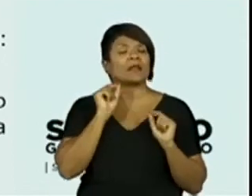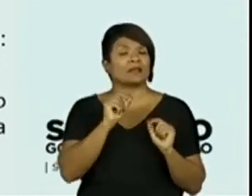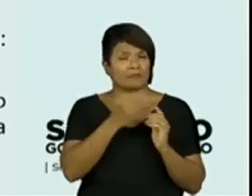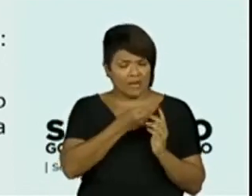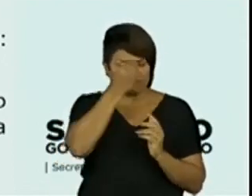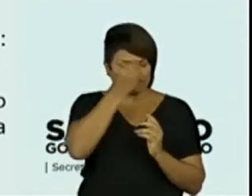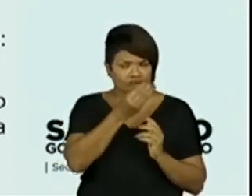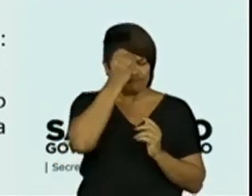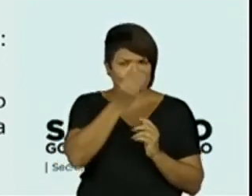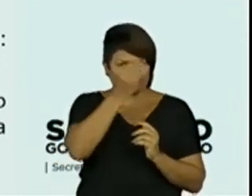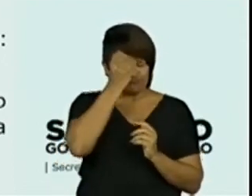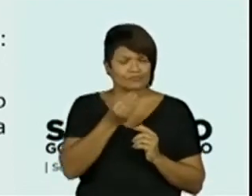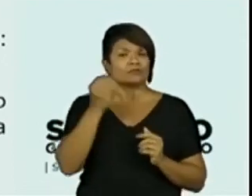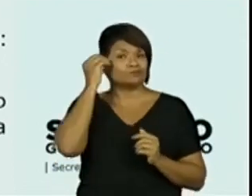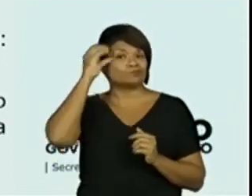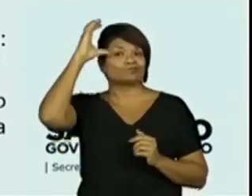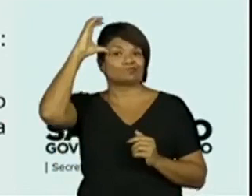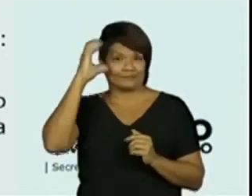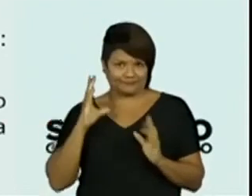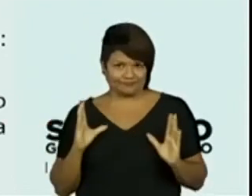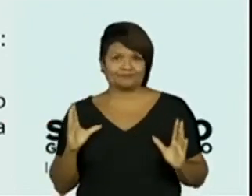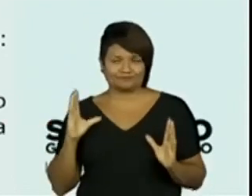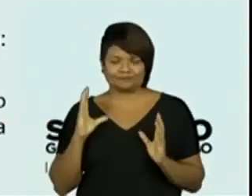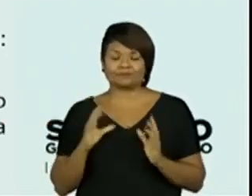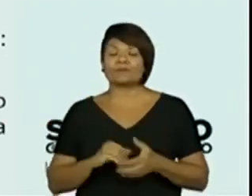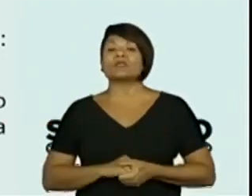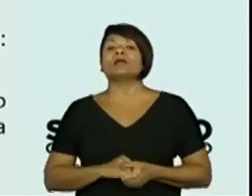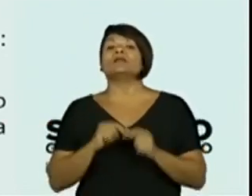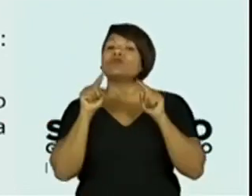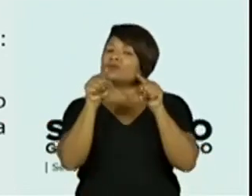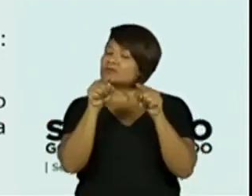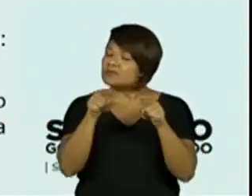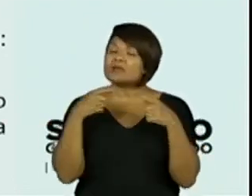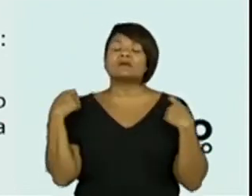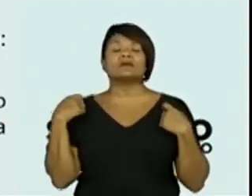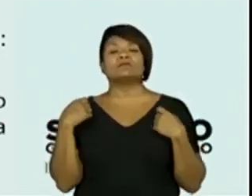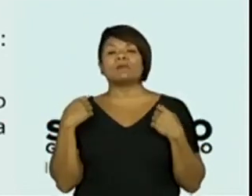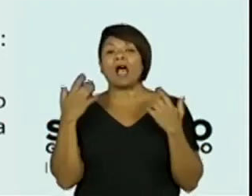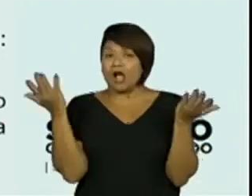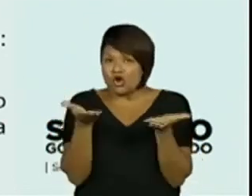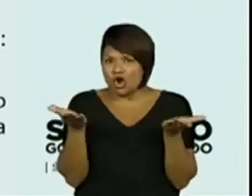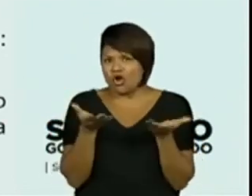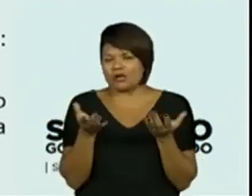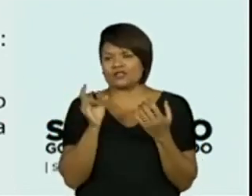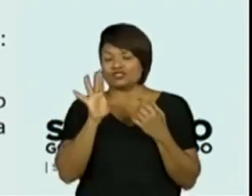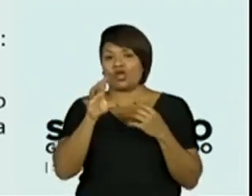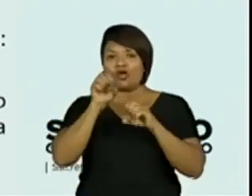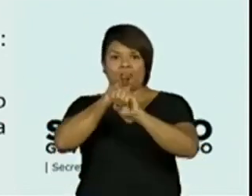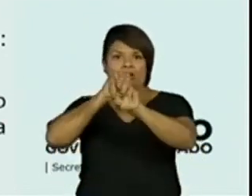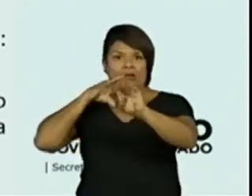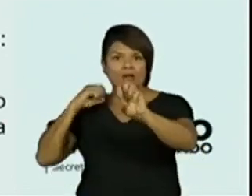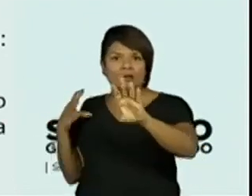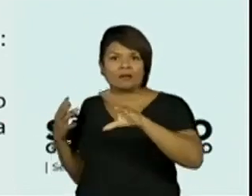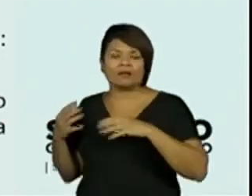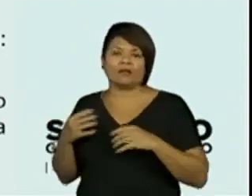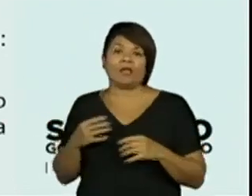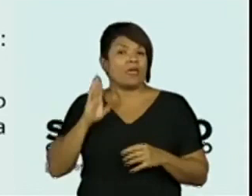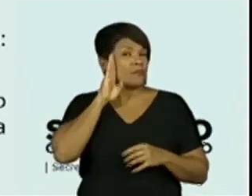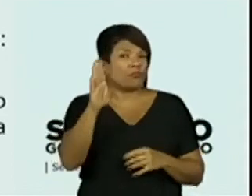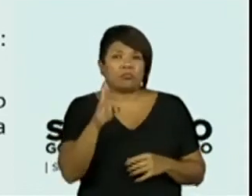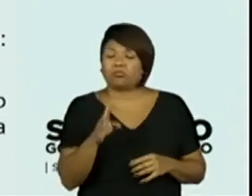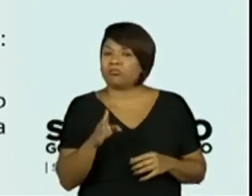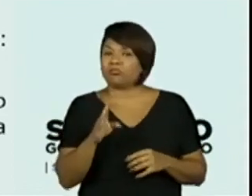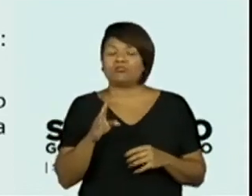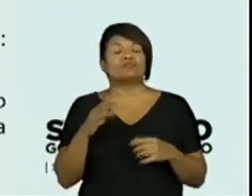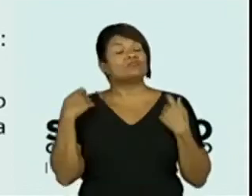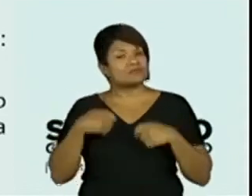disciplina. Ler agora, neste momento, que vocês estão interagindo somente pelas redes, pela mídia, é